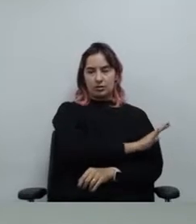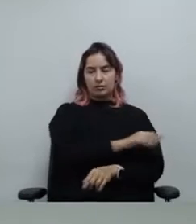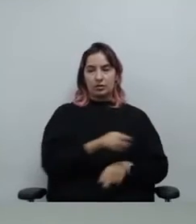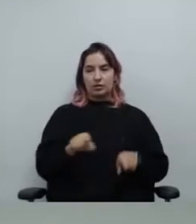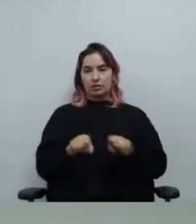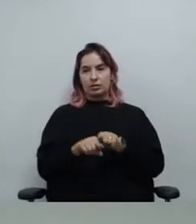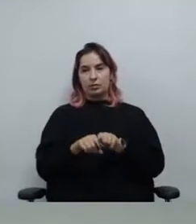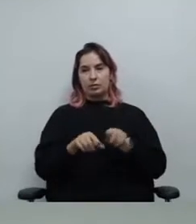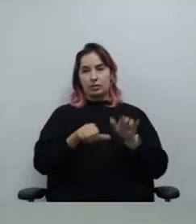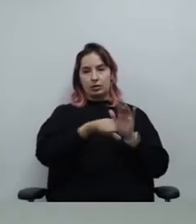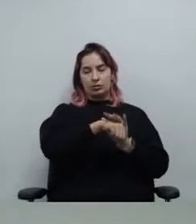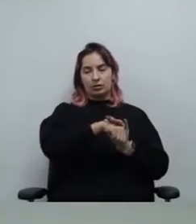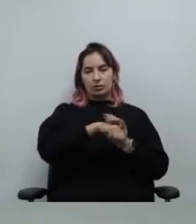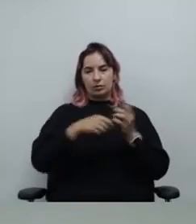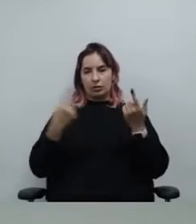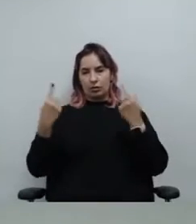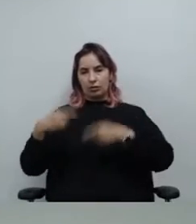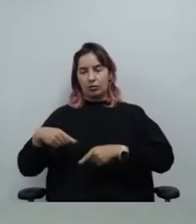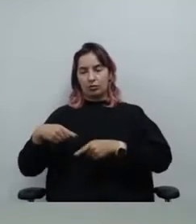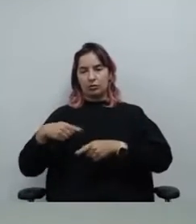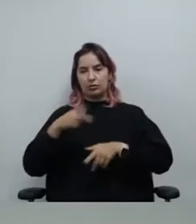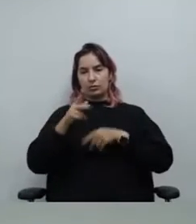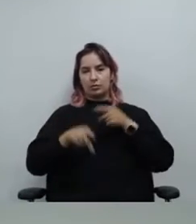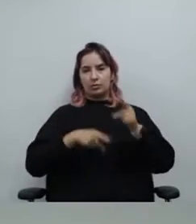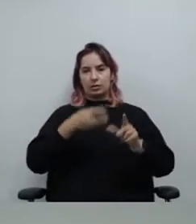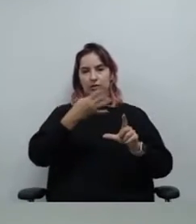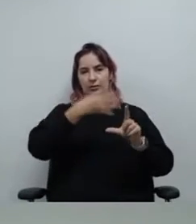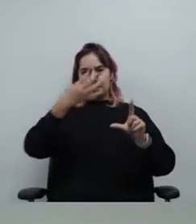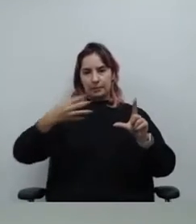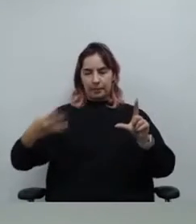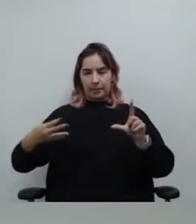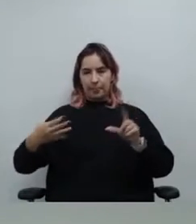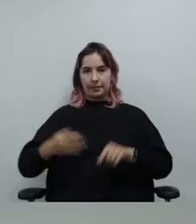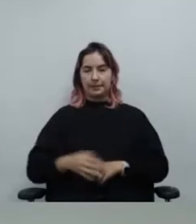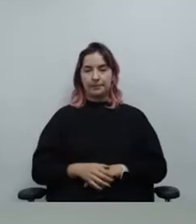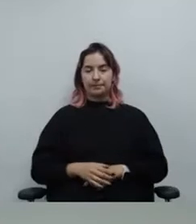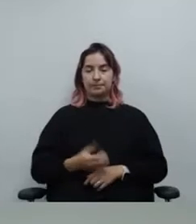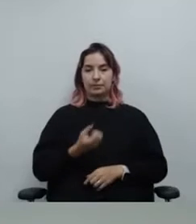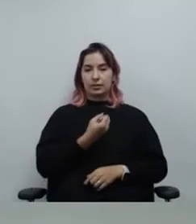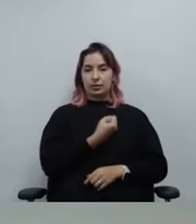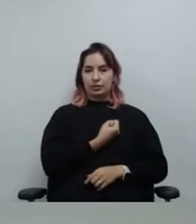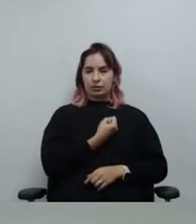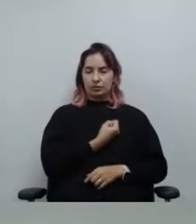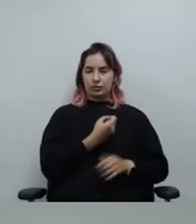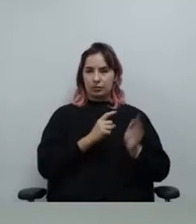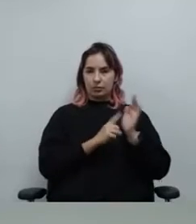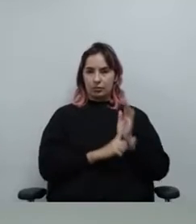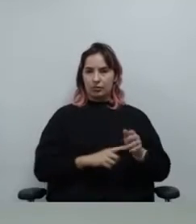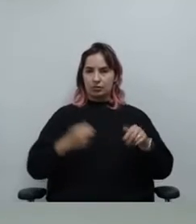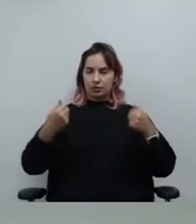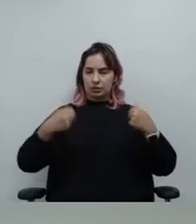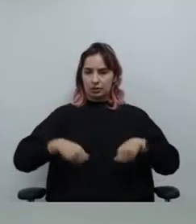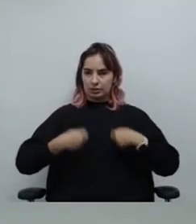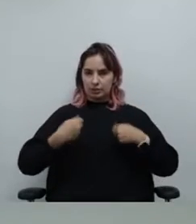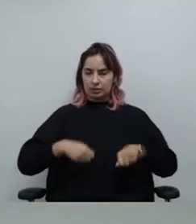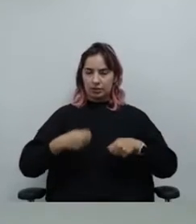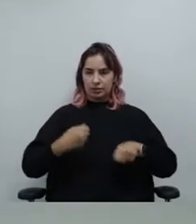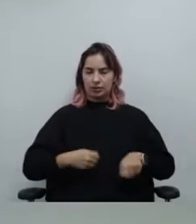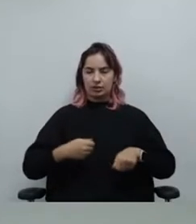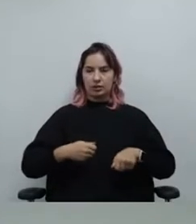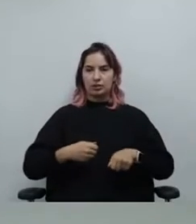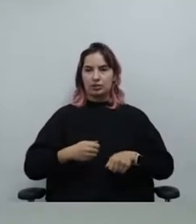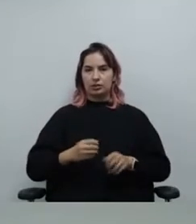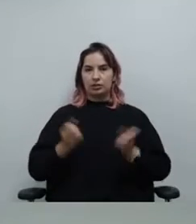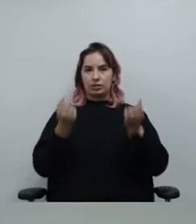nos crimes contra a população LGBTQIA+. Esses números revelam a necessidade de uma abordagem proativa da